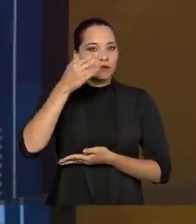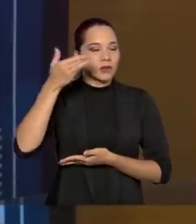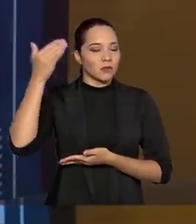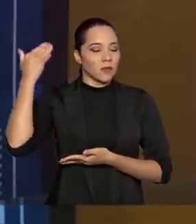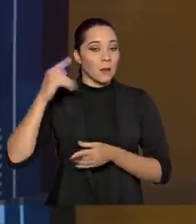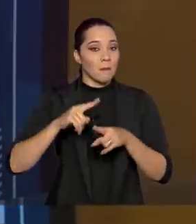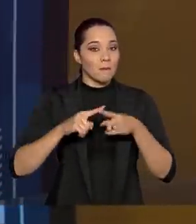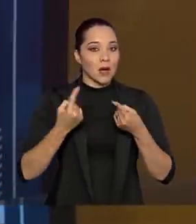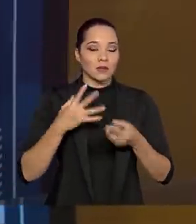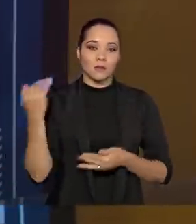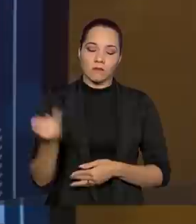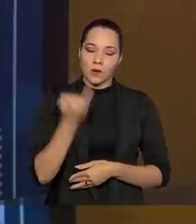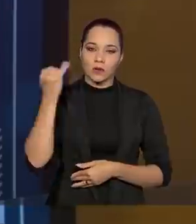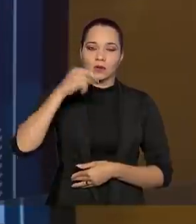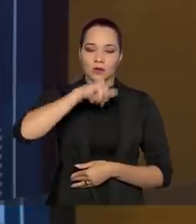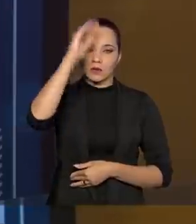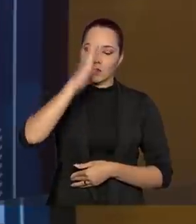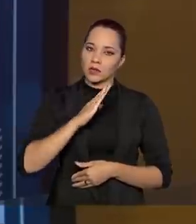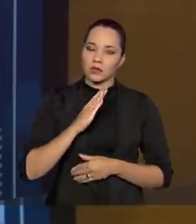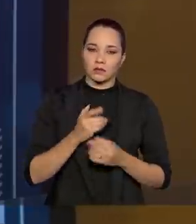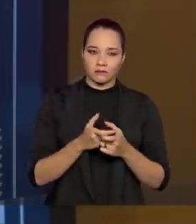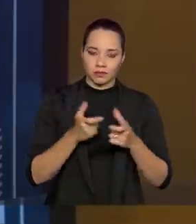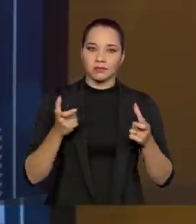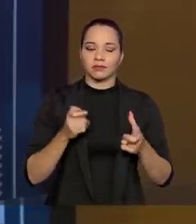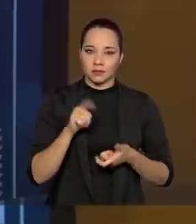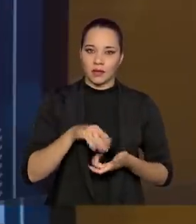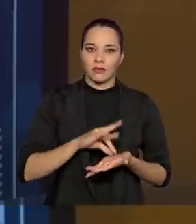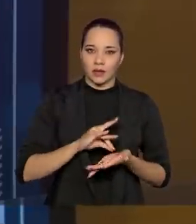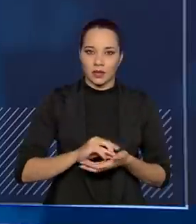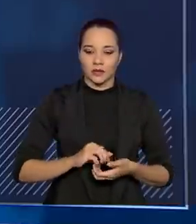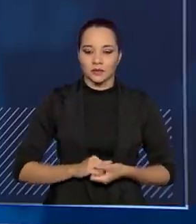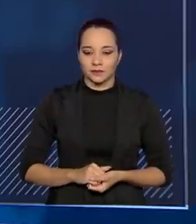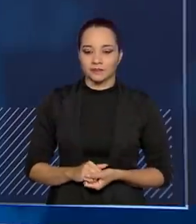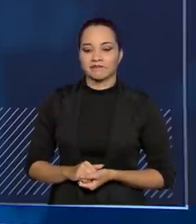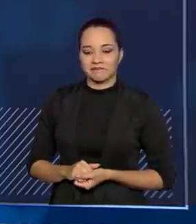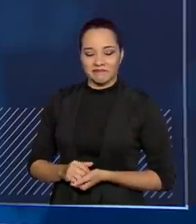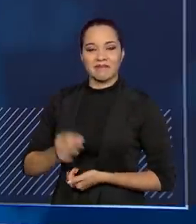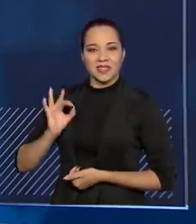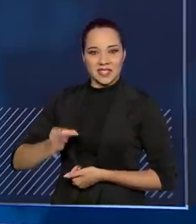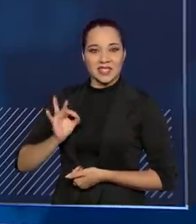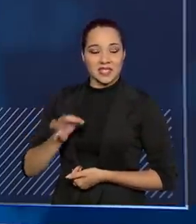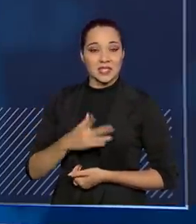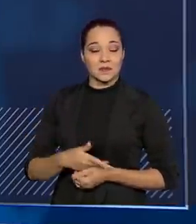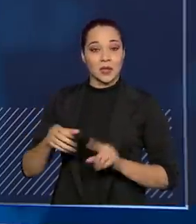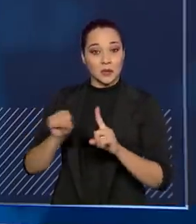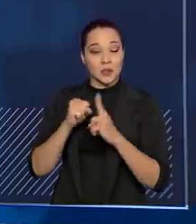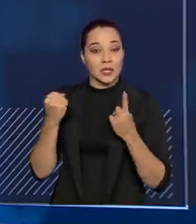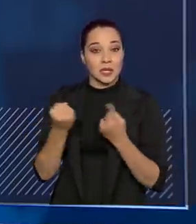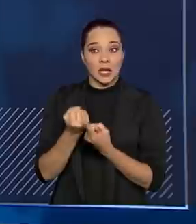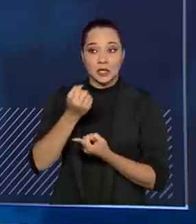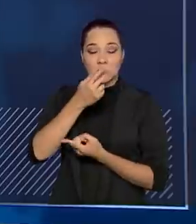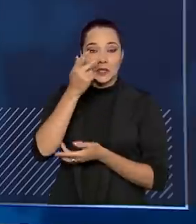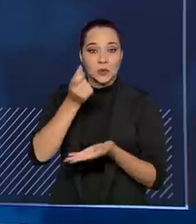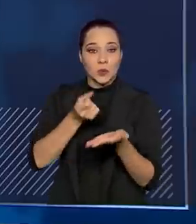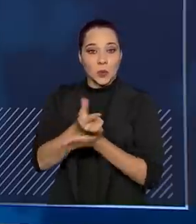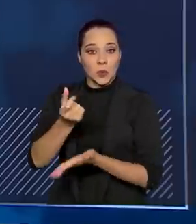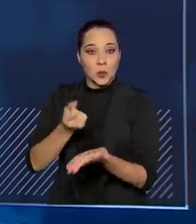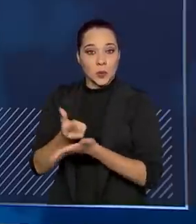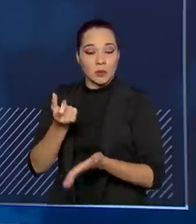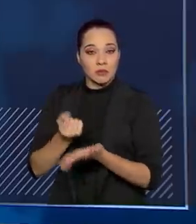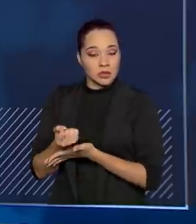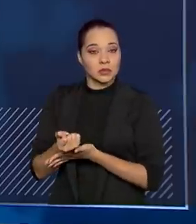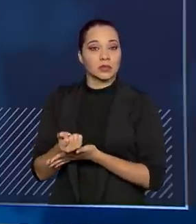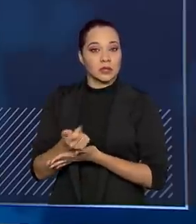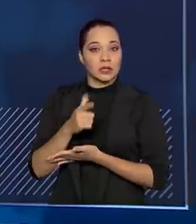que tem uma relevância grande no Brasil, cada vez maior, na verdade, né? Com certeza, né? A sociedade de consumo, ela